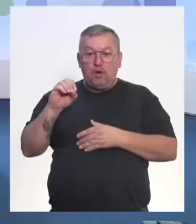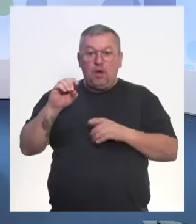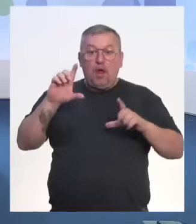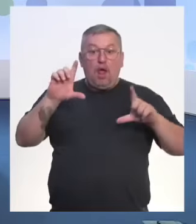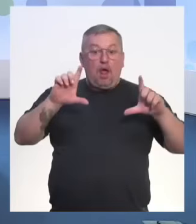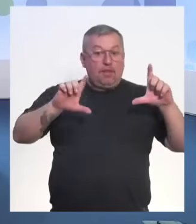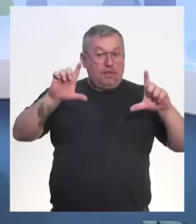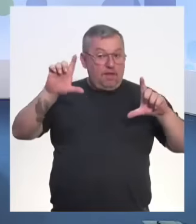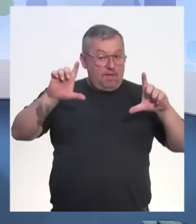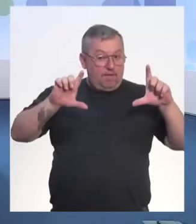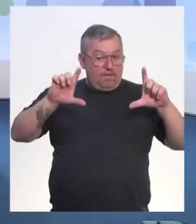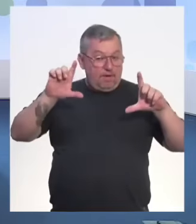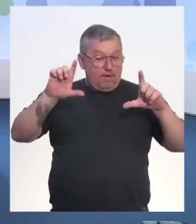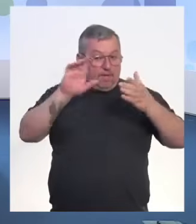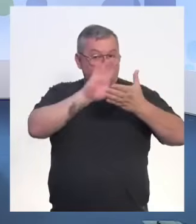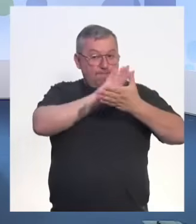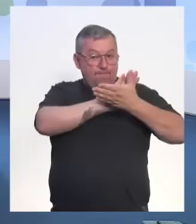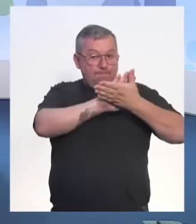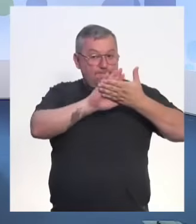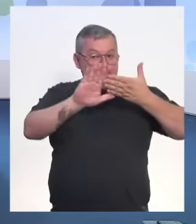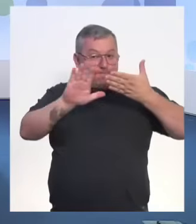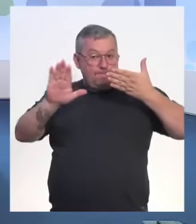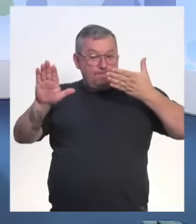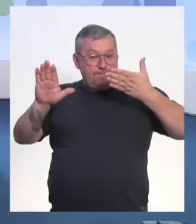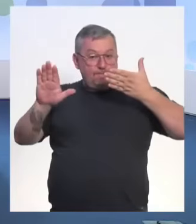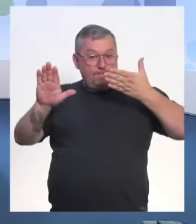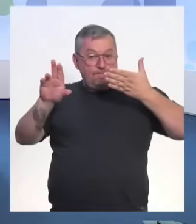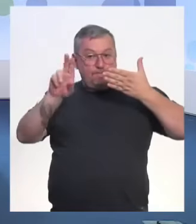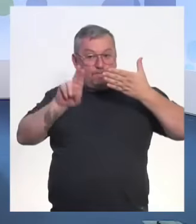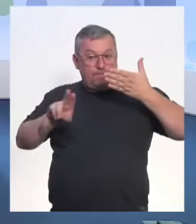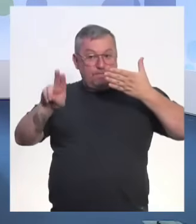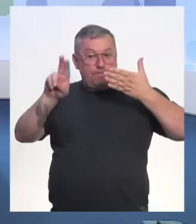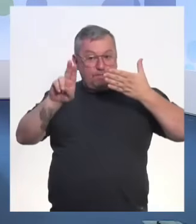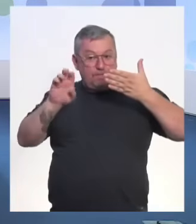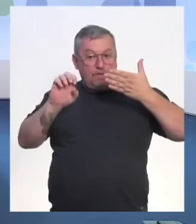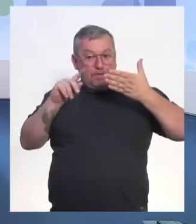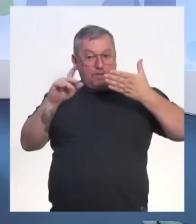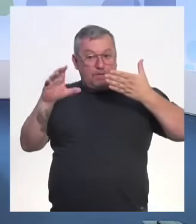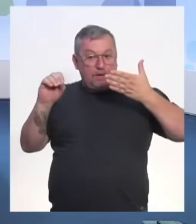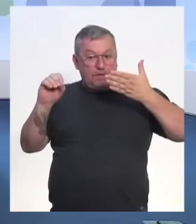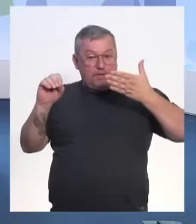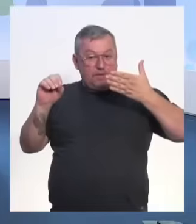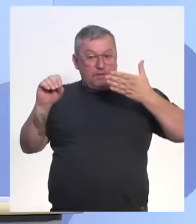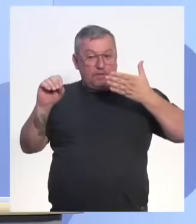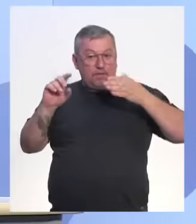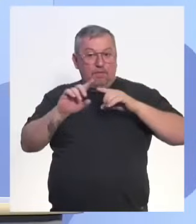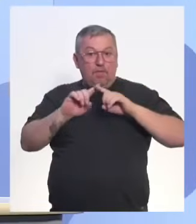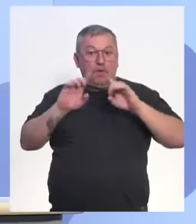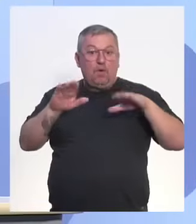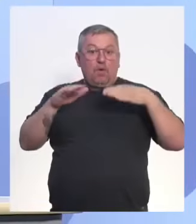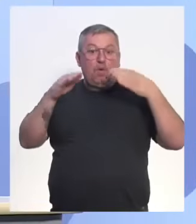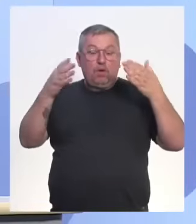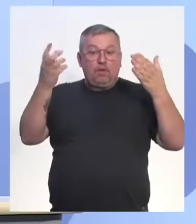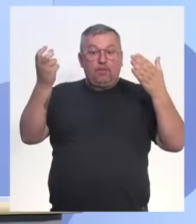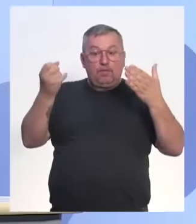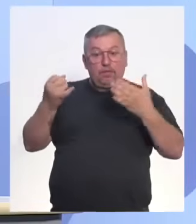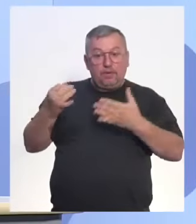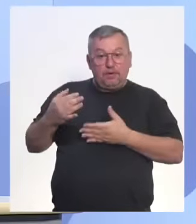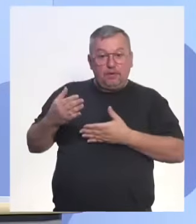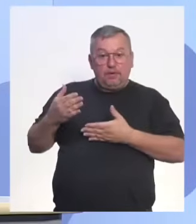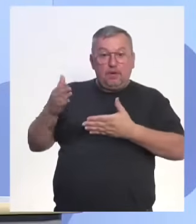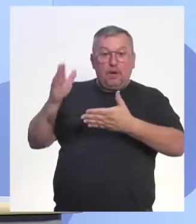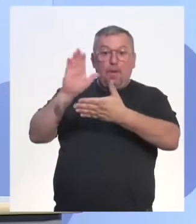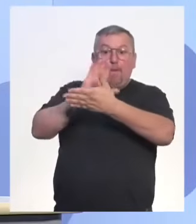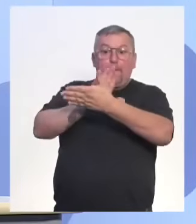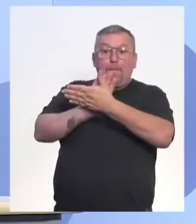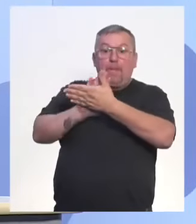o Jonas estava falando, a lousa, ela é, sim, ela ocupa, sim, lugar no espaço, tá? Quando o Jonas ele estava